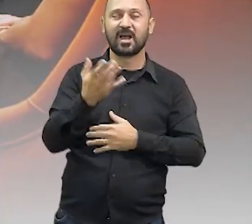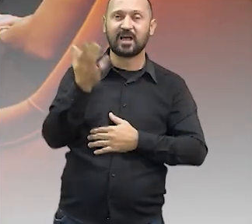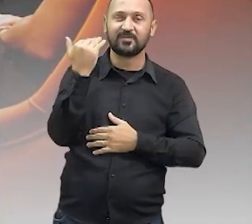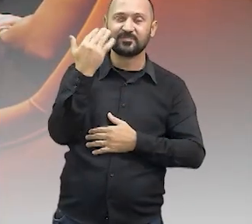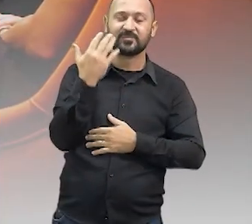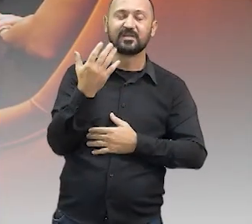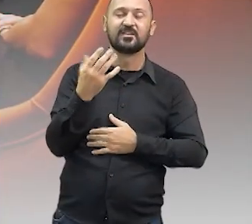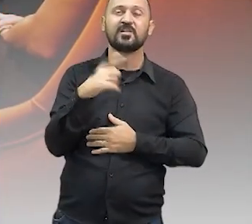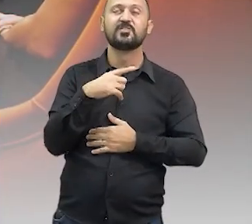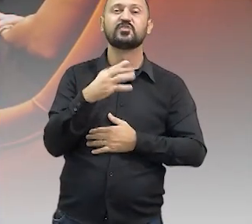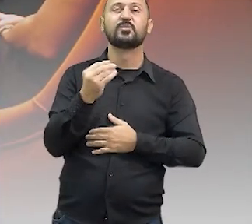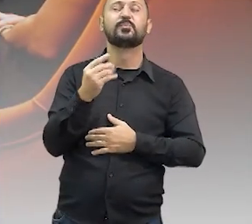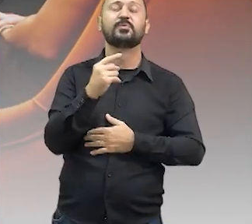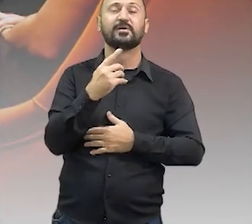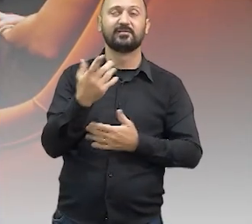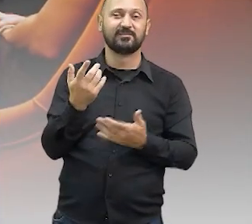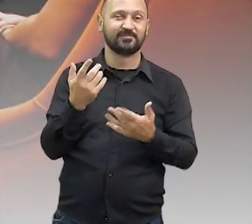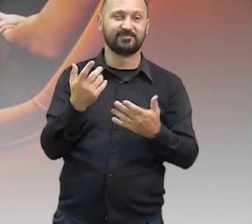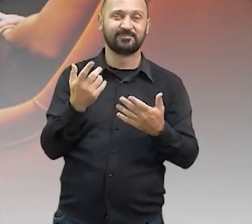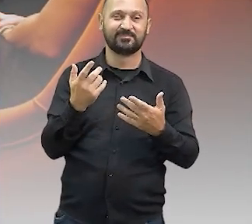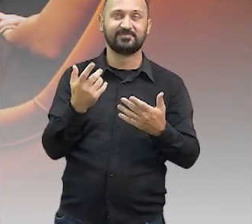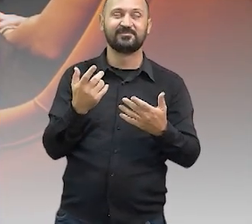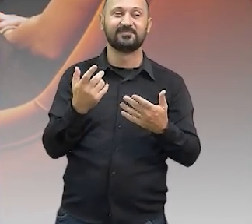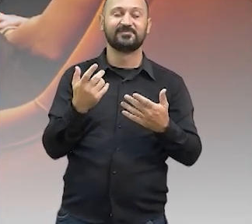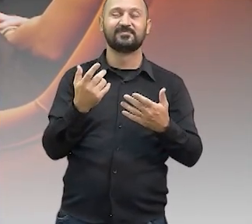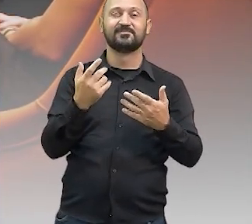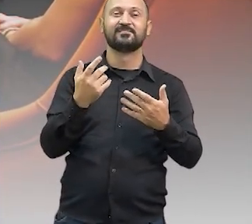porque naquela época tinha muito a questão